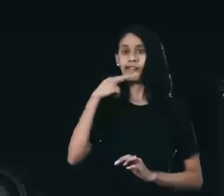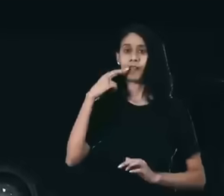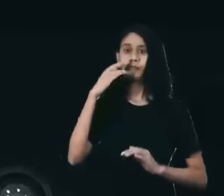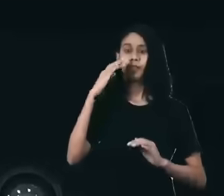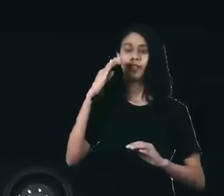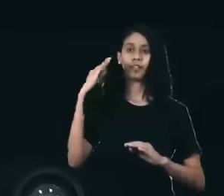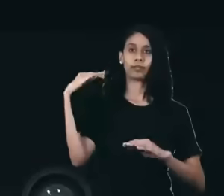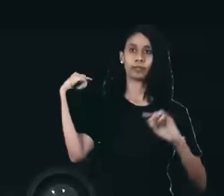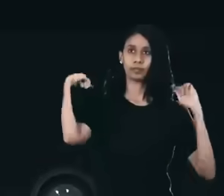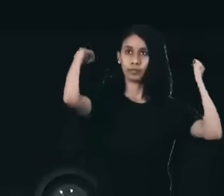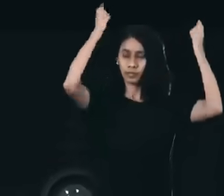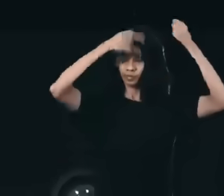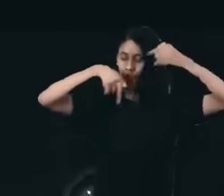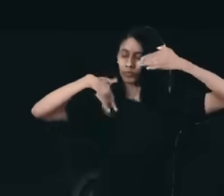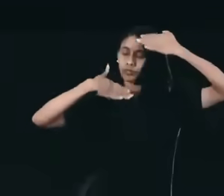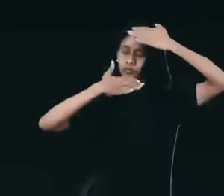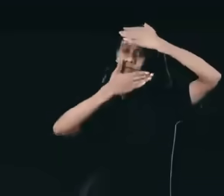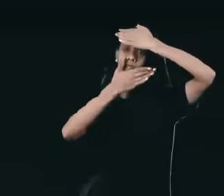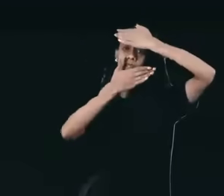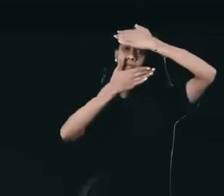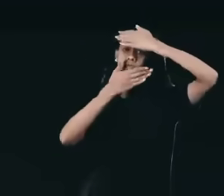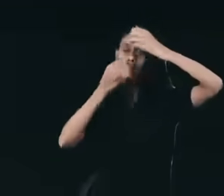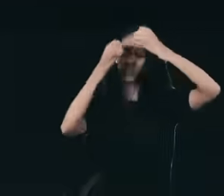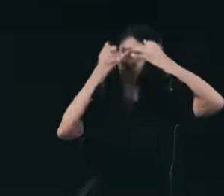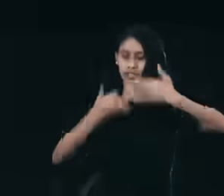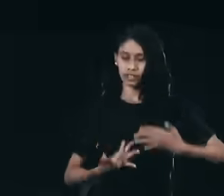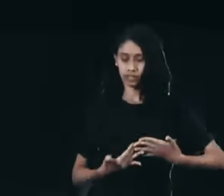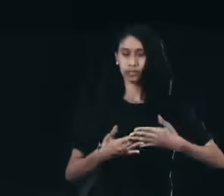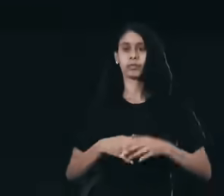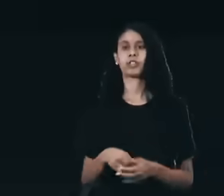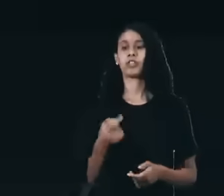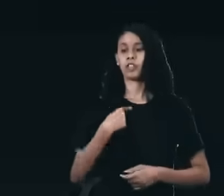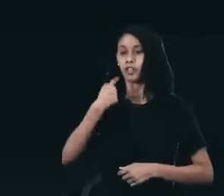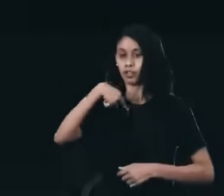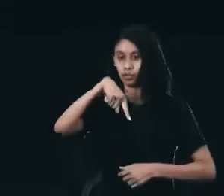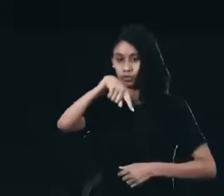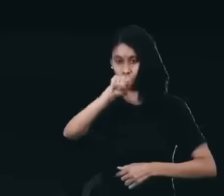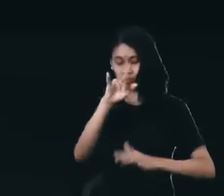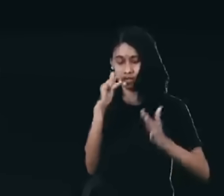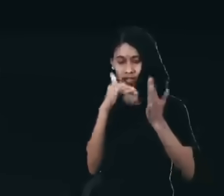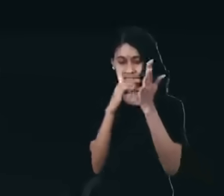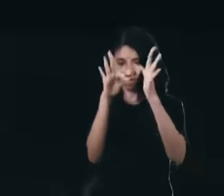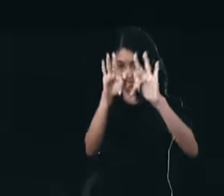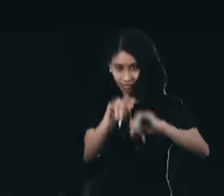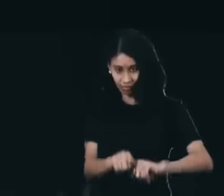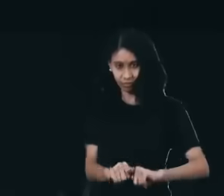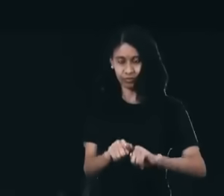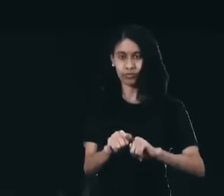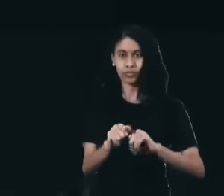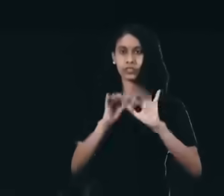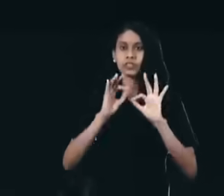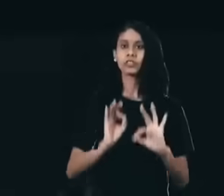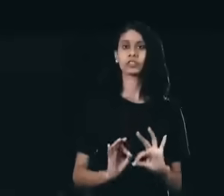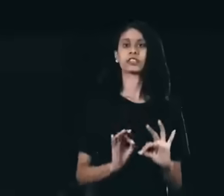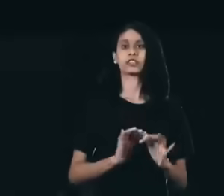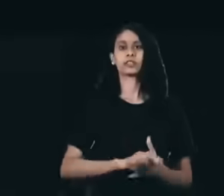véu, ela disse assim, eu vou até o fim íntegra.